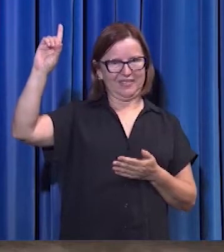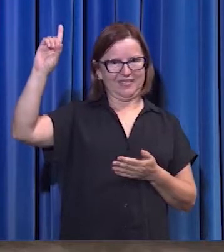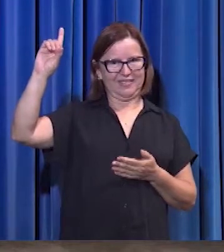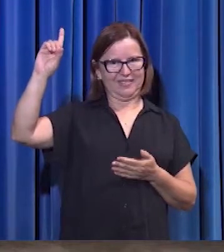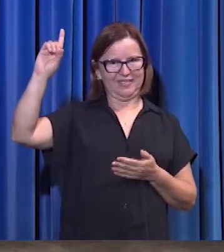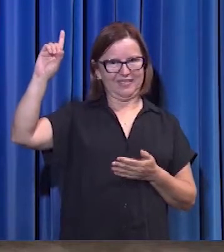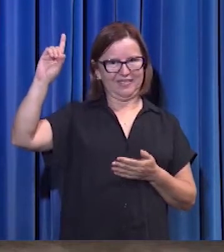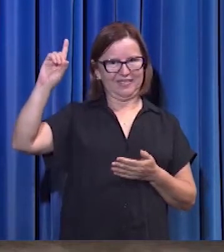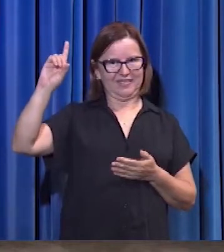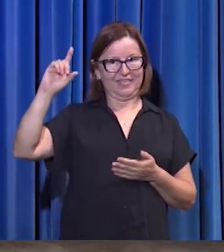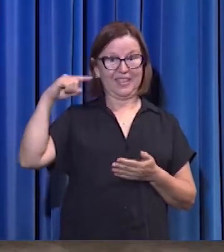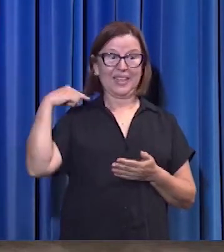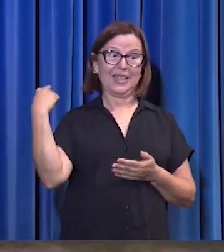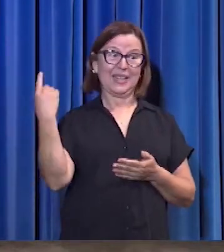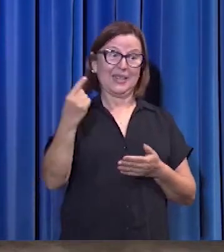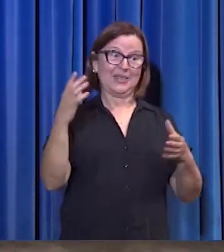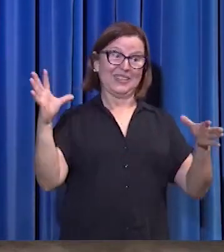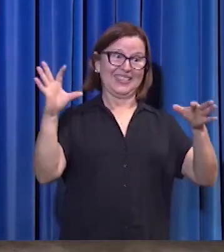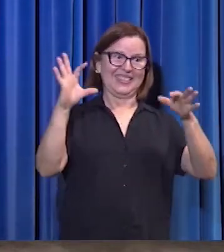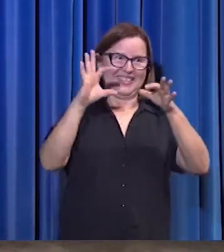nos reconciliou